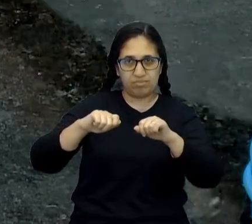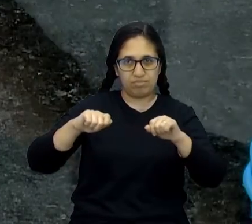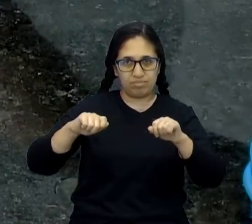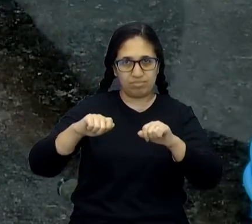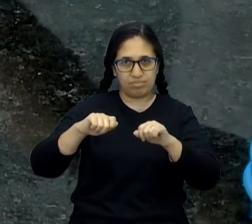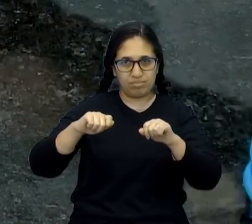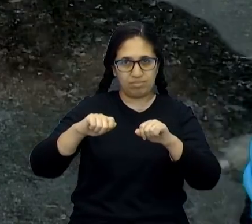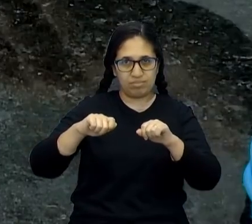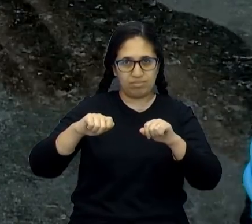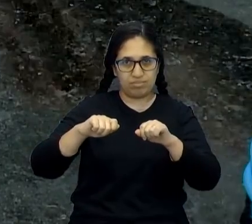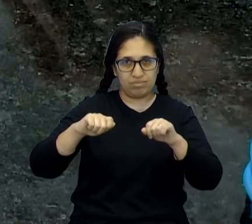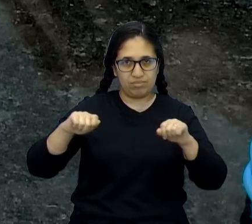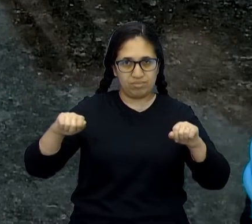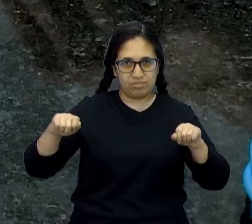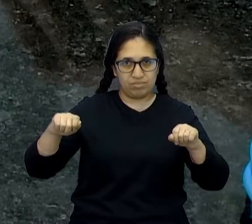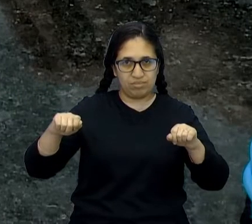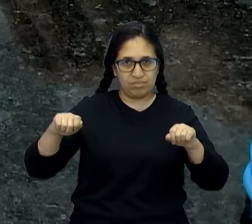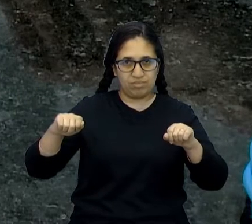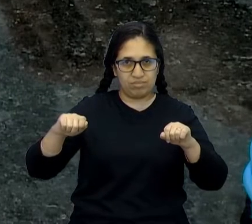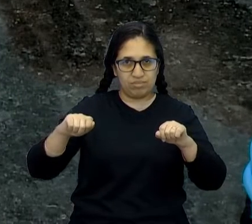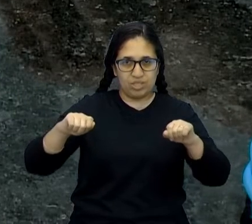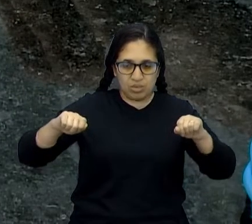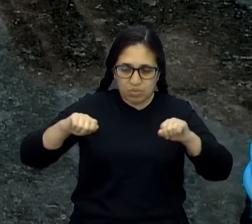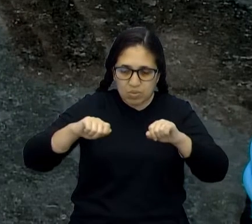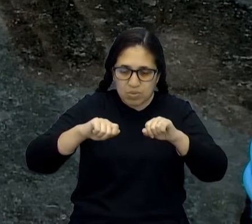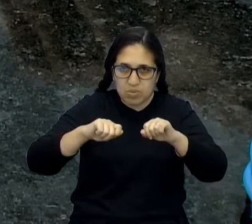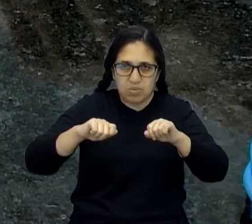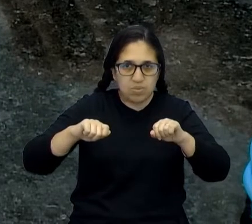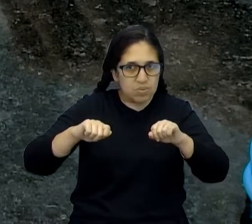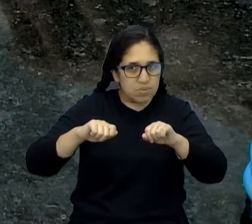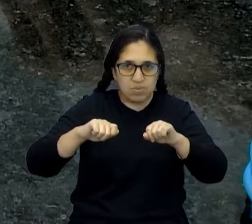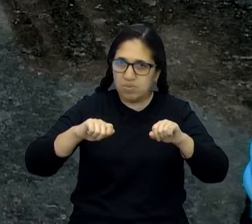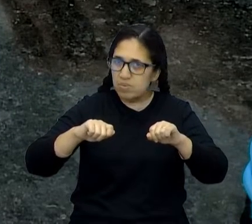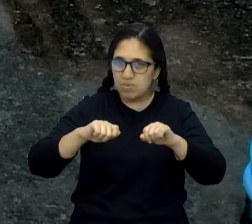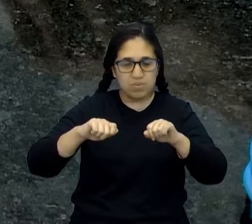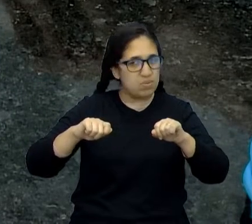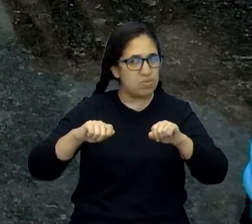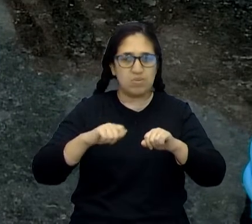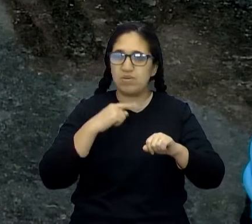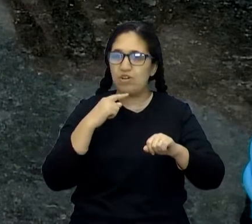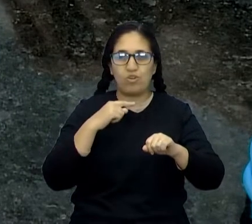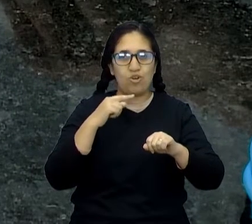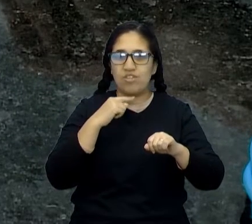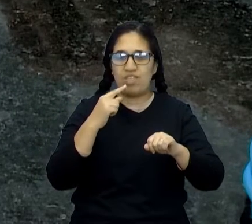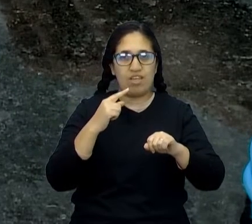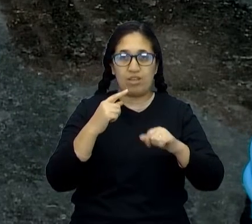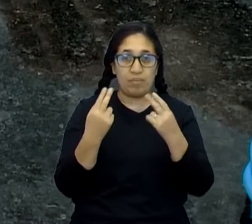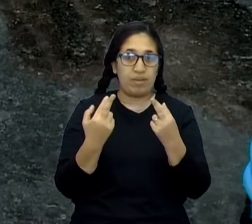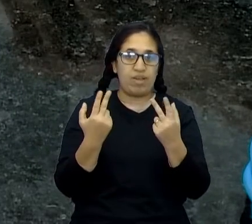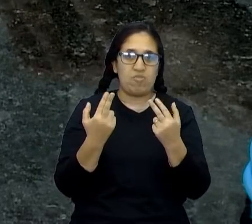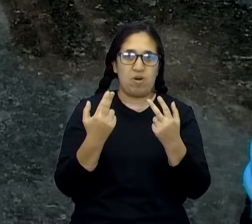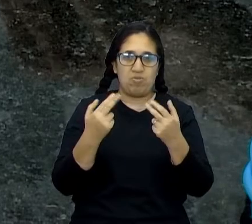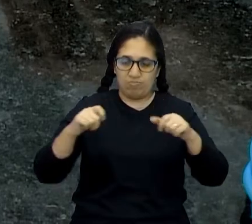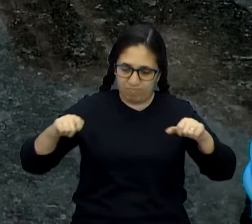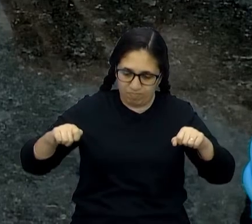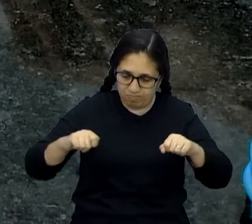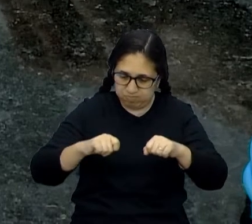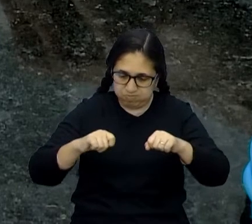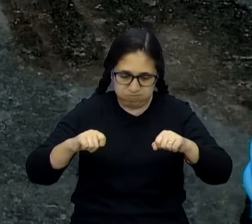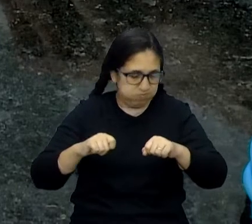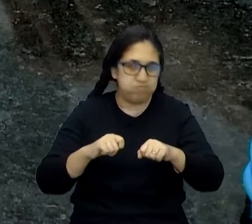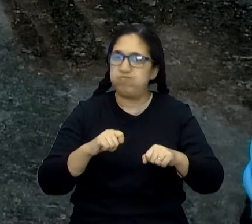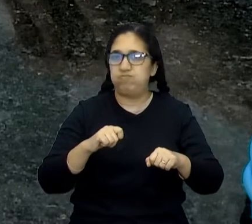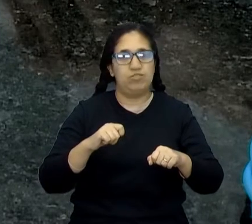eu não consigo, deixa eu ver aqui minha mão, eu não consigo aproximar, ó, significa que tem 2 polos iguais, tá certo? Eles